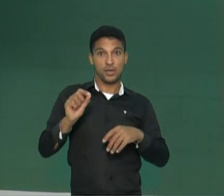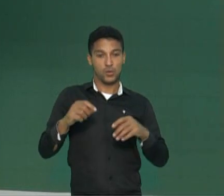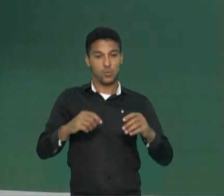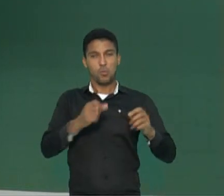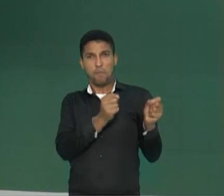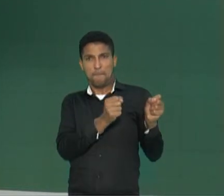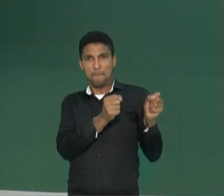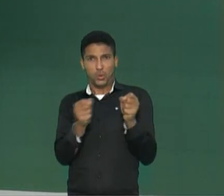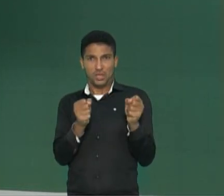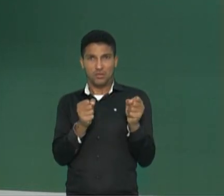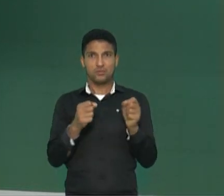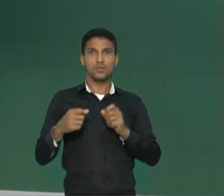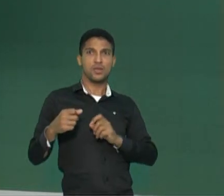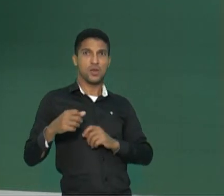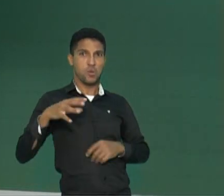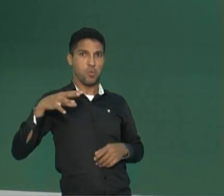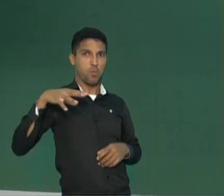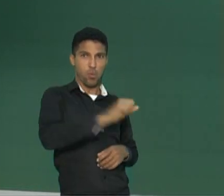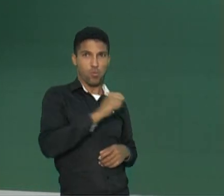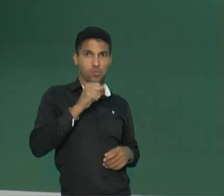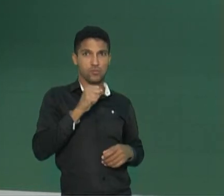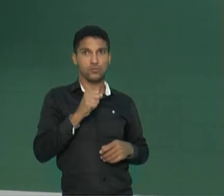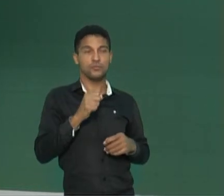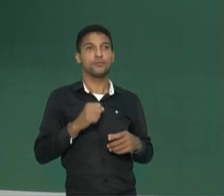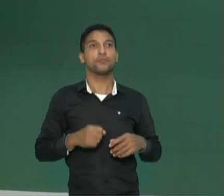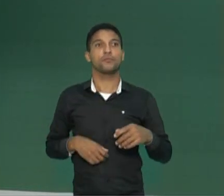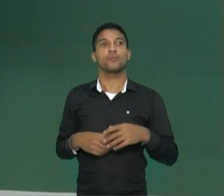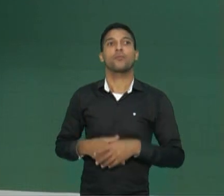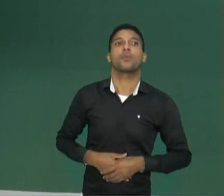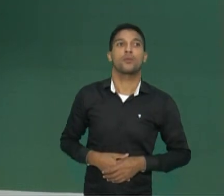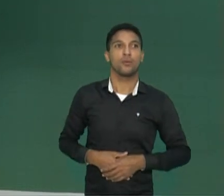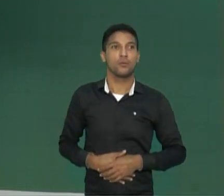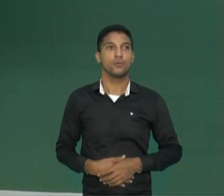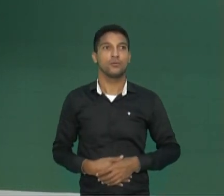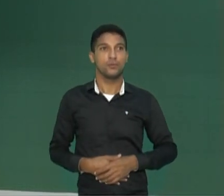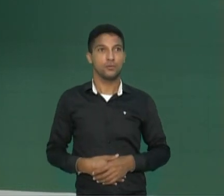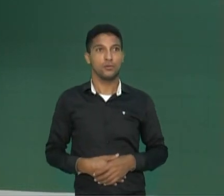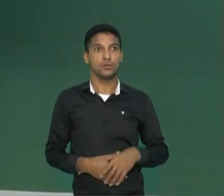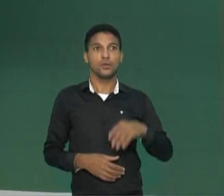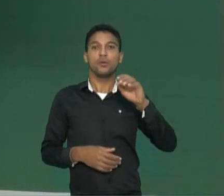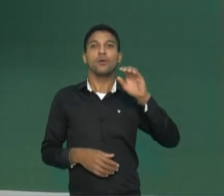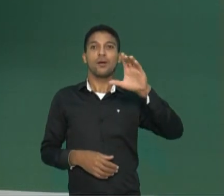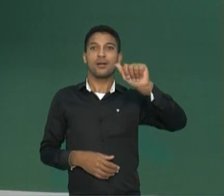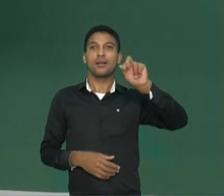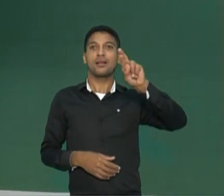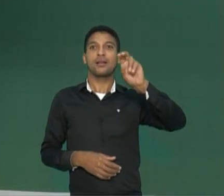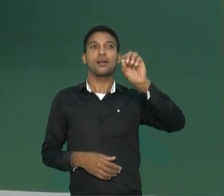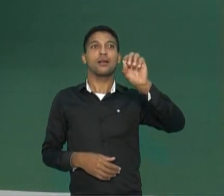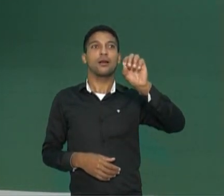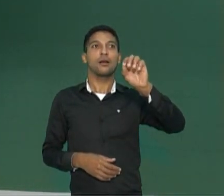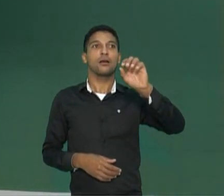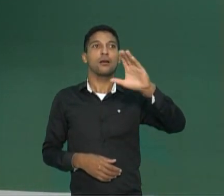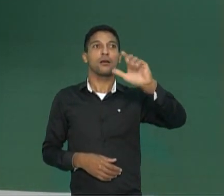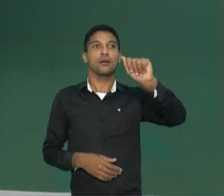que depois vai ser dividido, quando o Carlos Magno morre, vai ser dividido em seus 3 filhos, e acaba